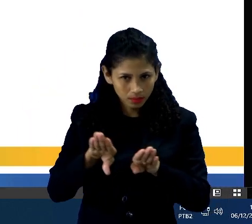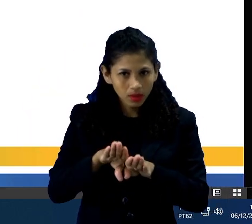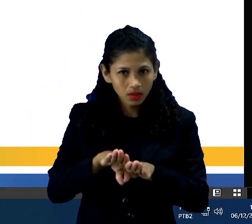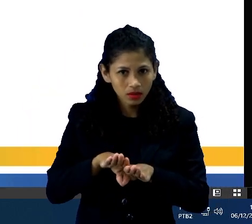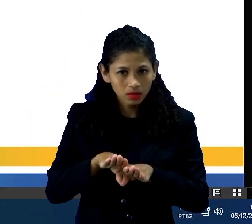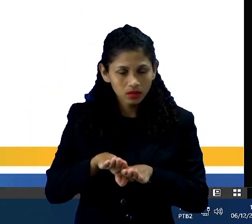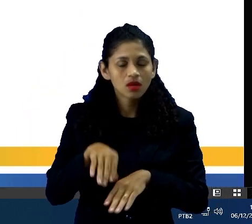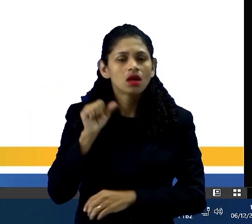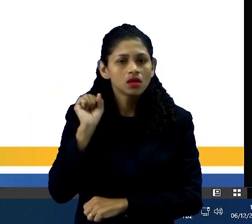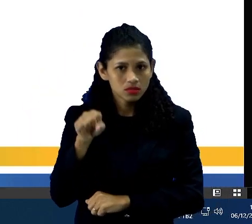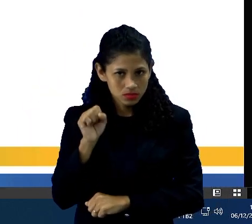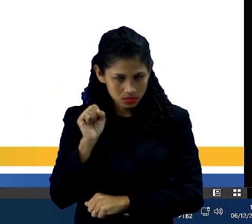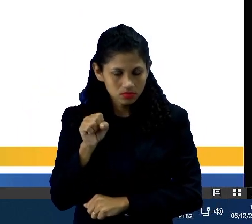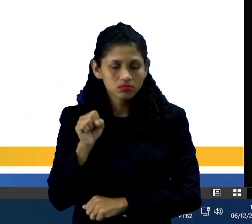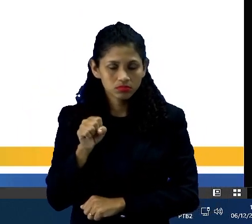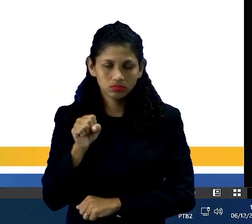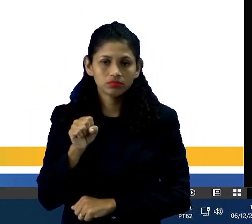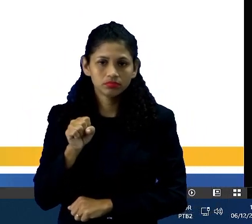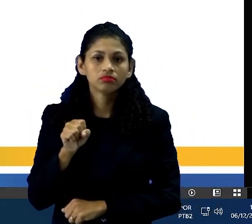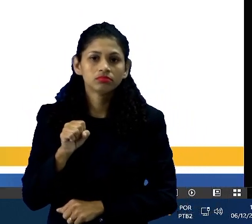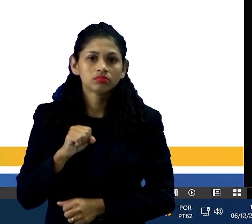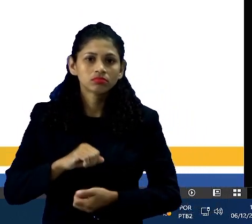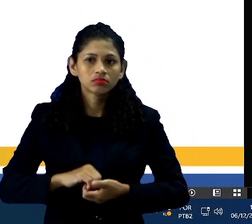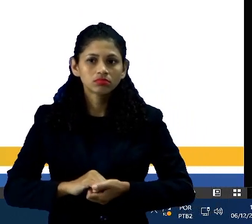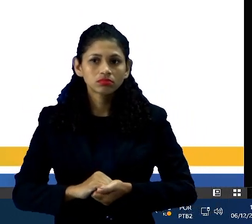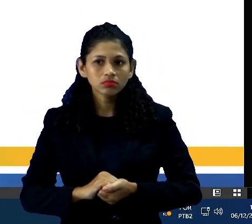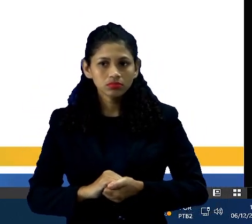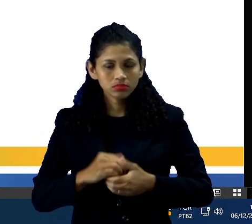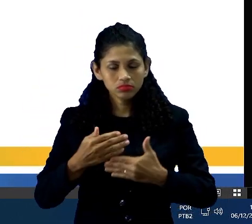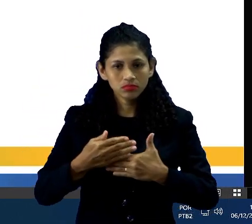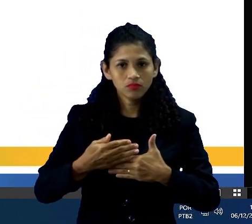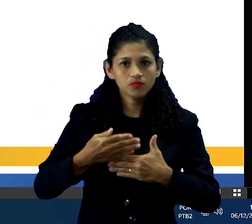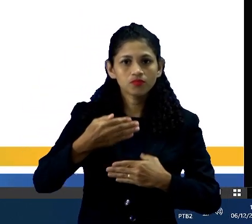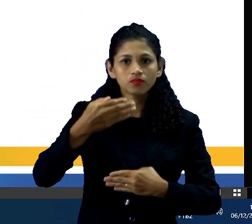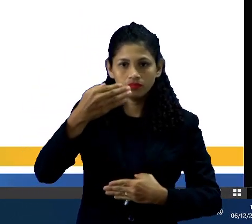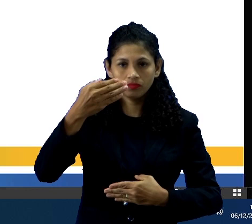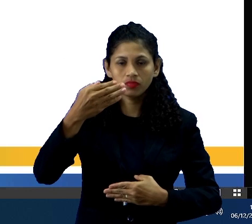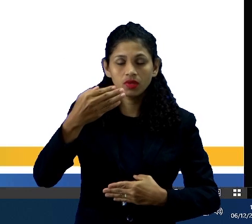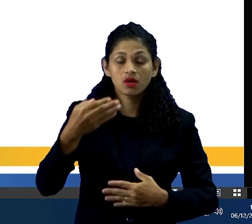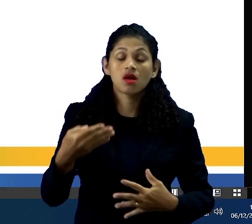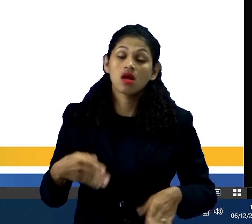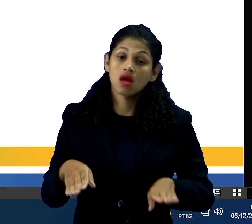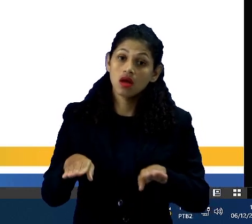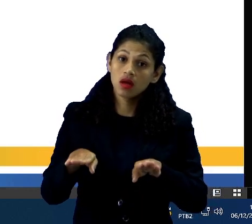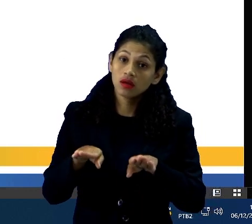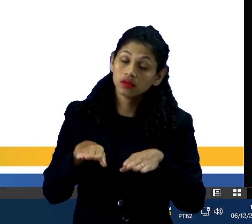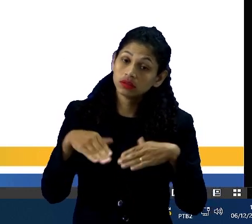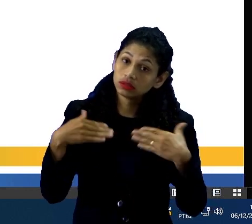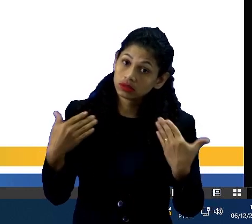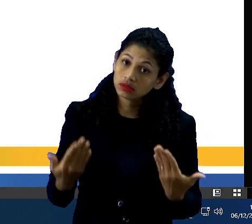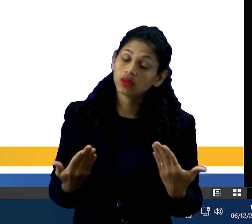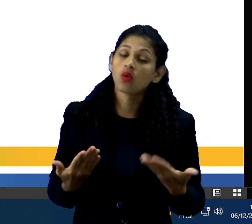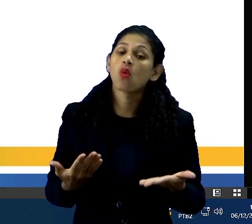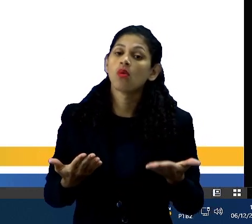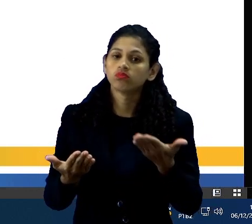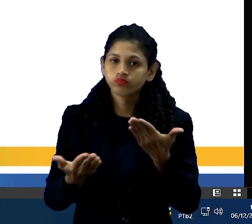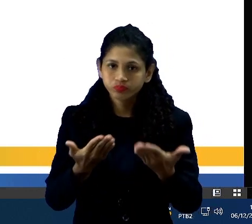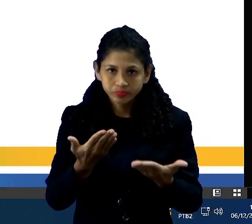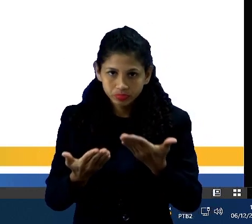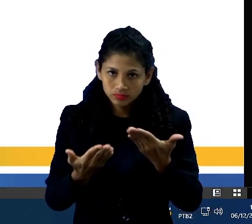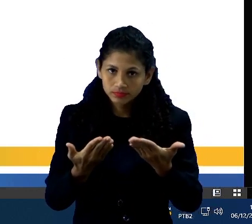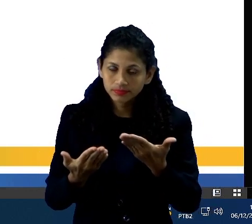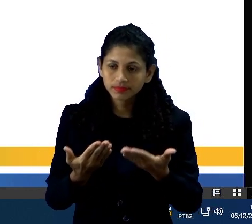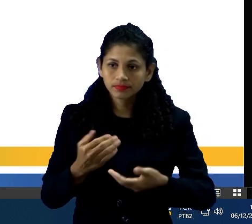uma aumentar, a outra aumentar, nós temos que é uma grandeza diretamente proporcional. Se uma aumentar e a outra